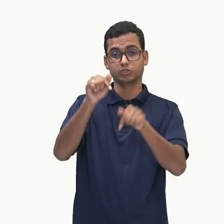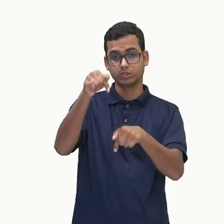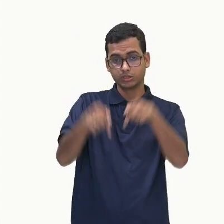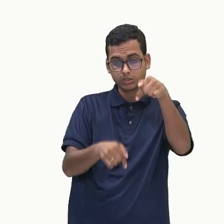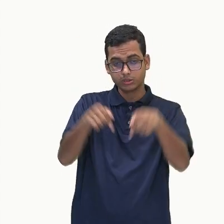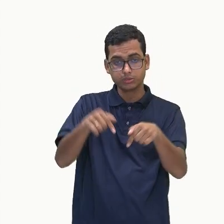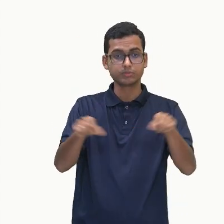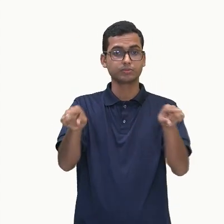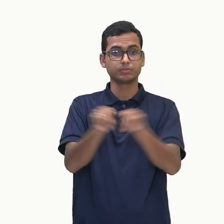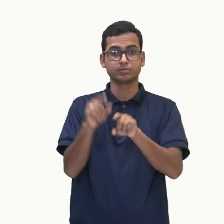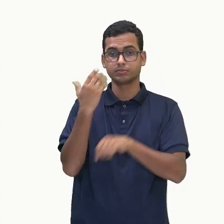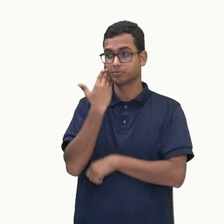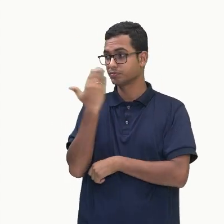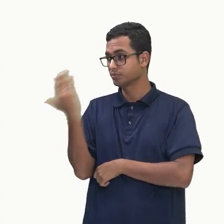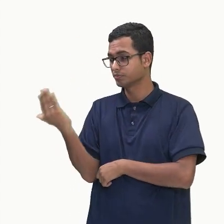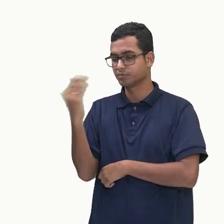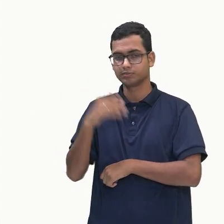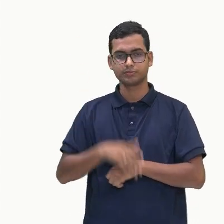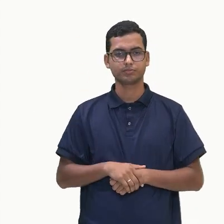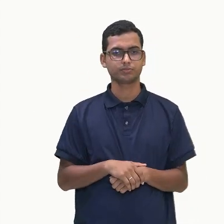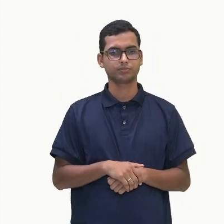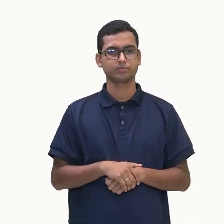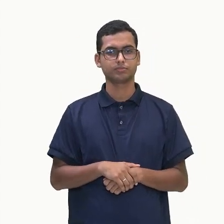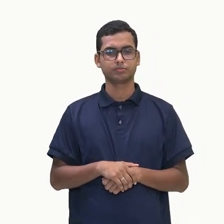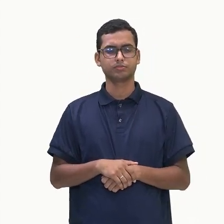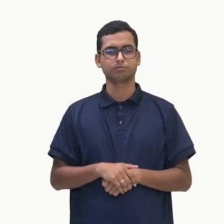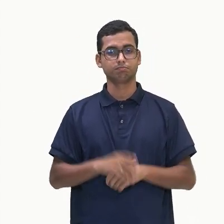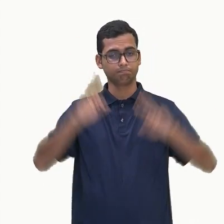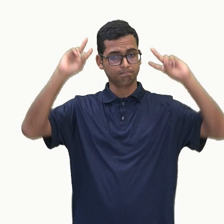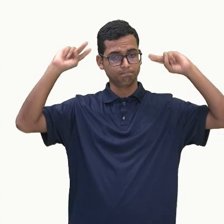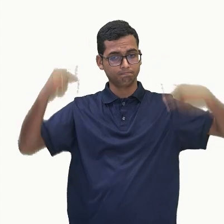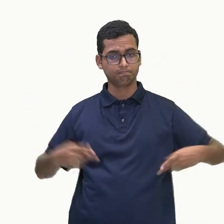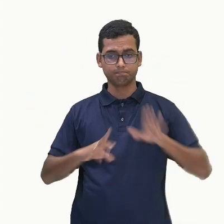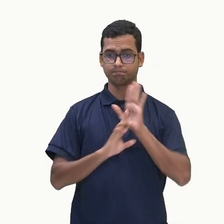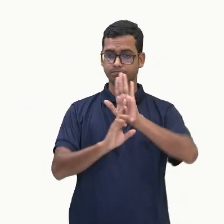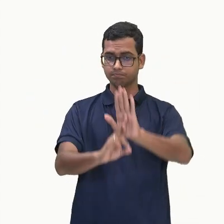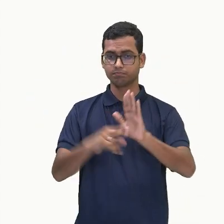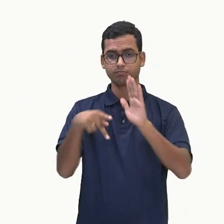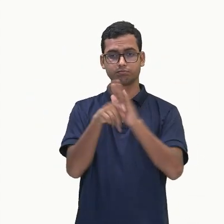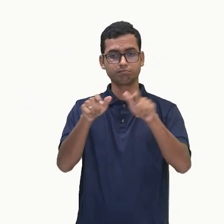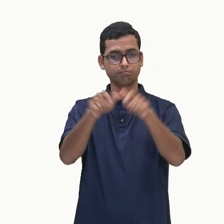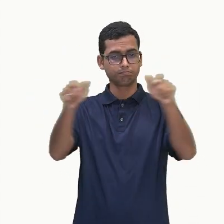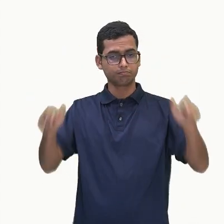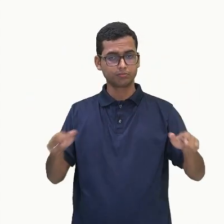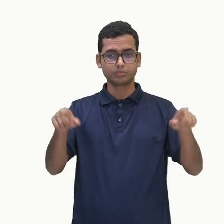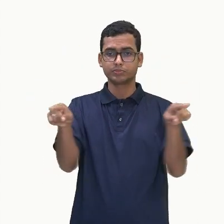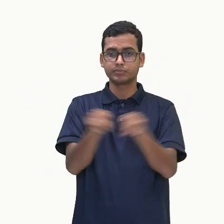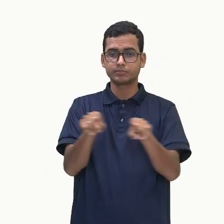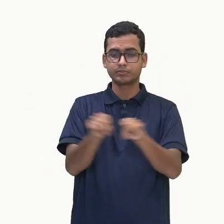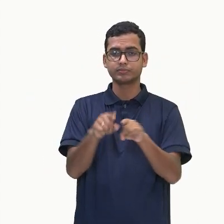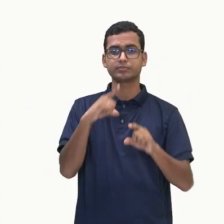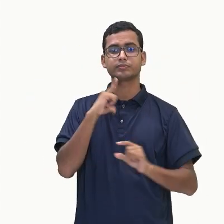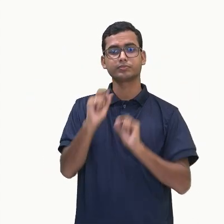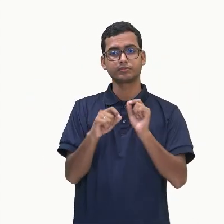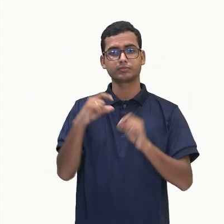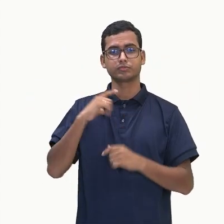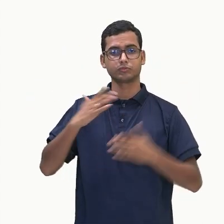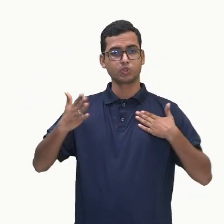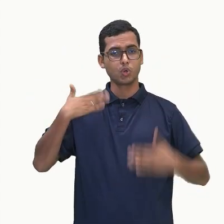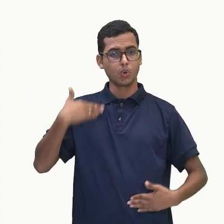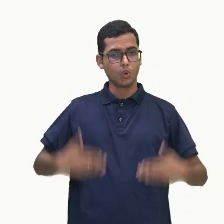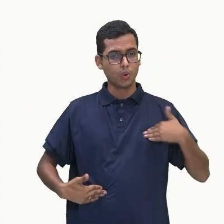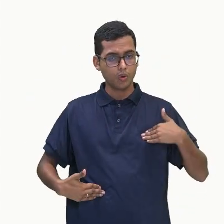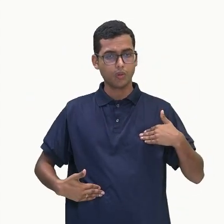vejam aqui que, no caso do homem, representando a maioria, todos eles possuem o seu corpo uma